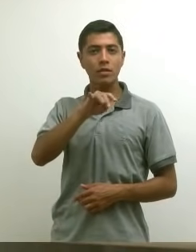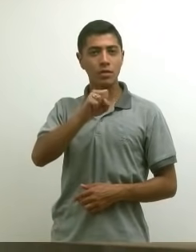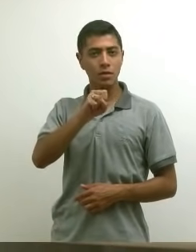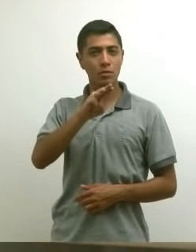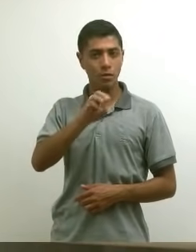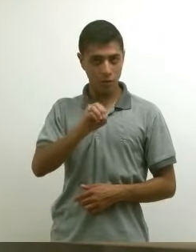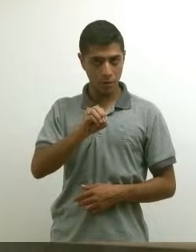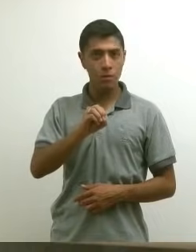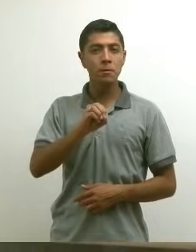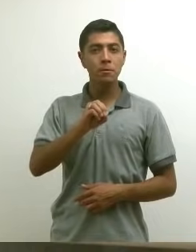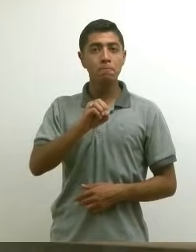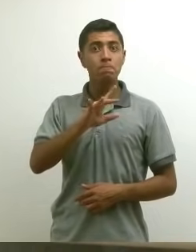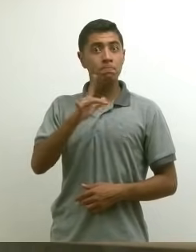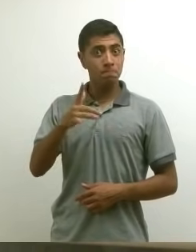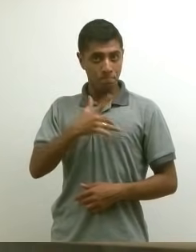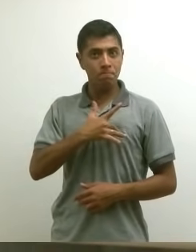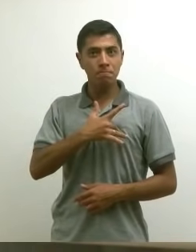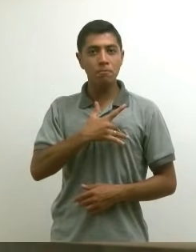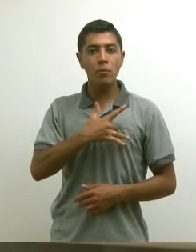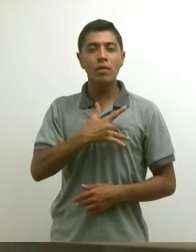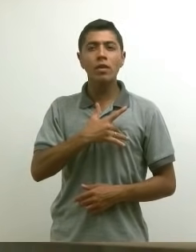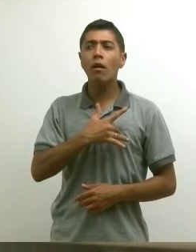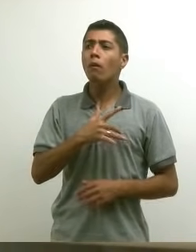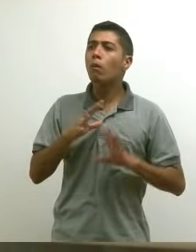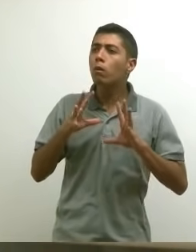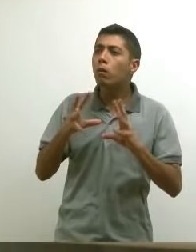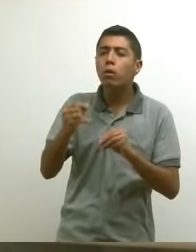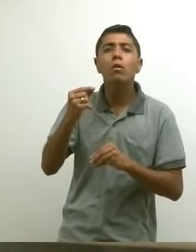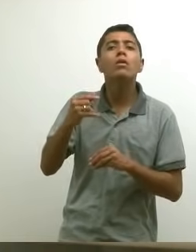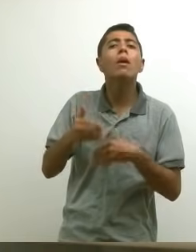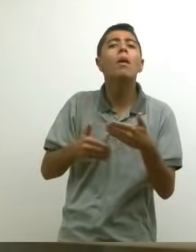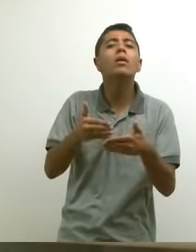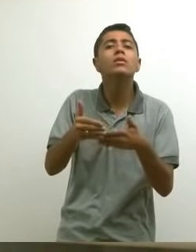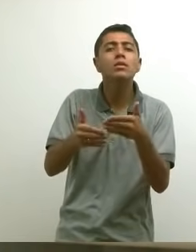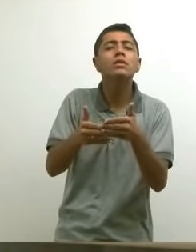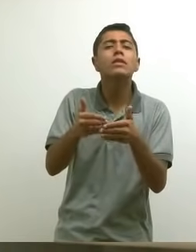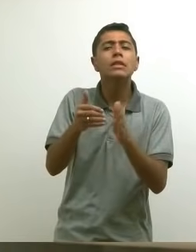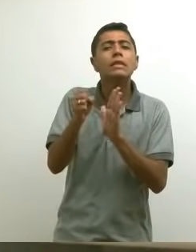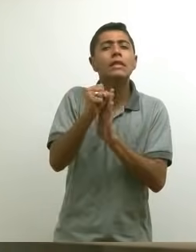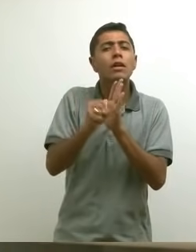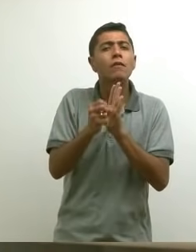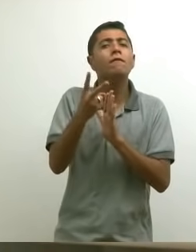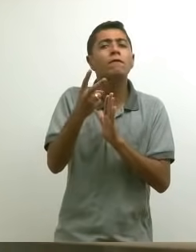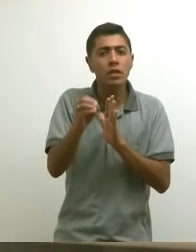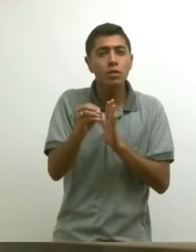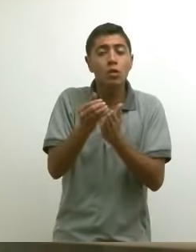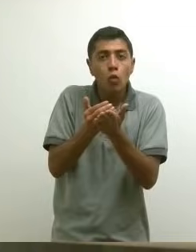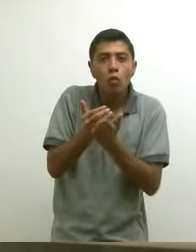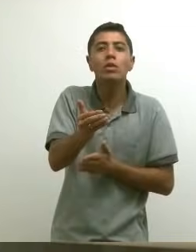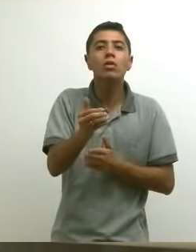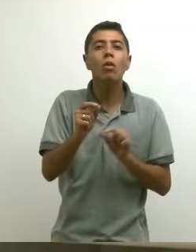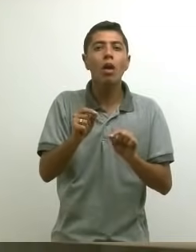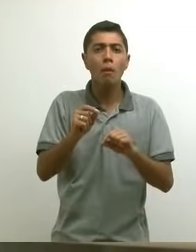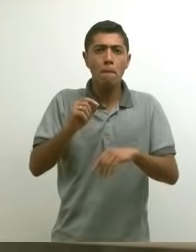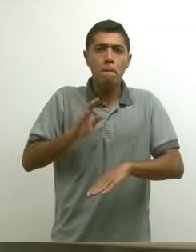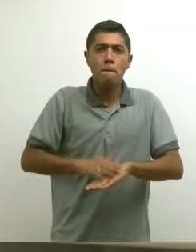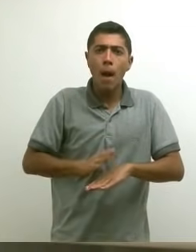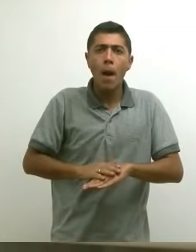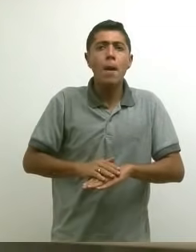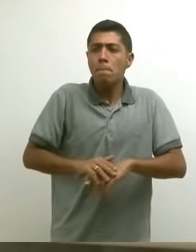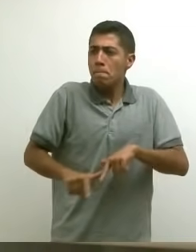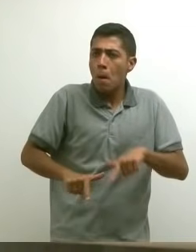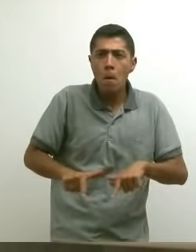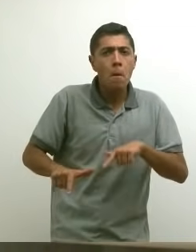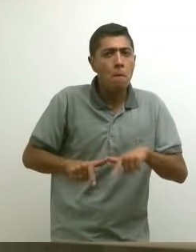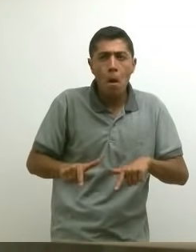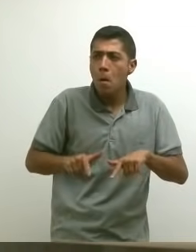fazer produzir produzir produzir a revolução industrial então há muito pouco tempo na história da humanidade ou seja